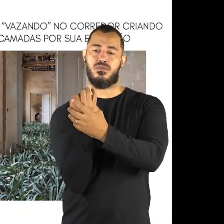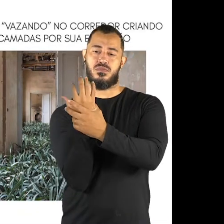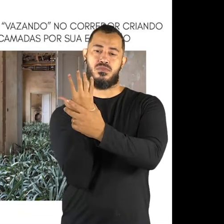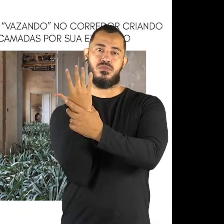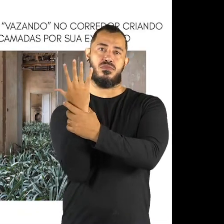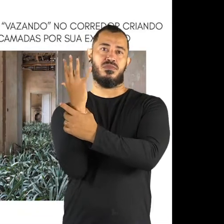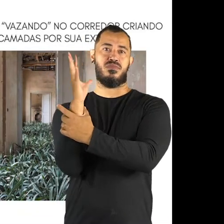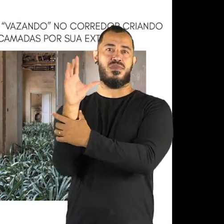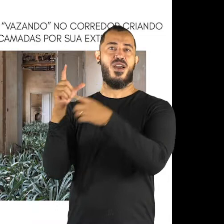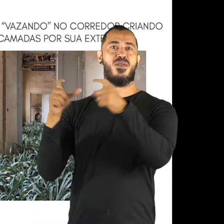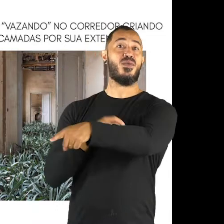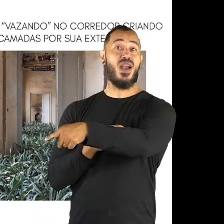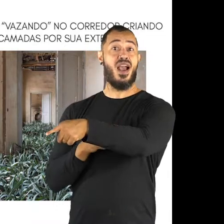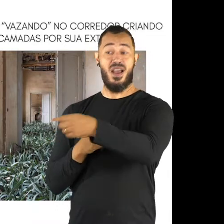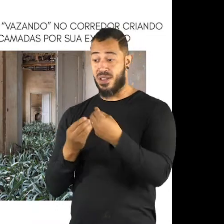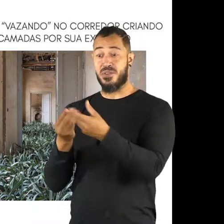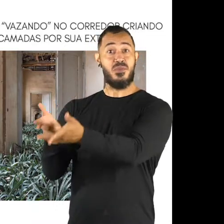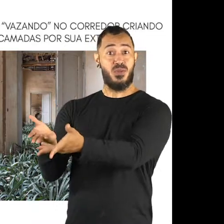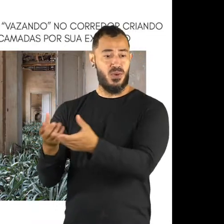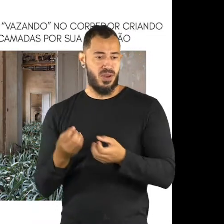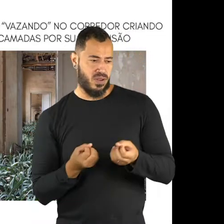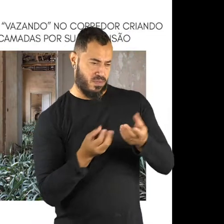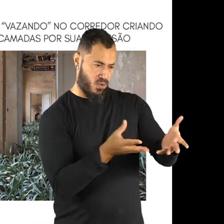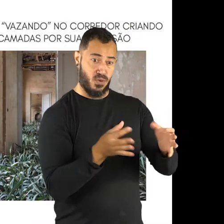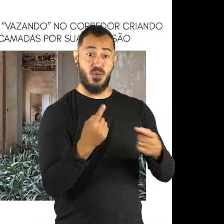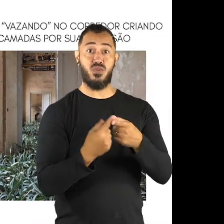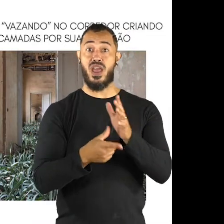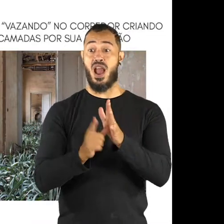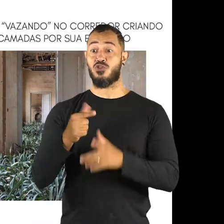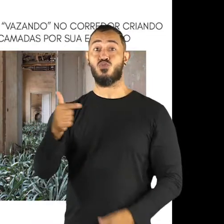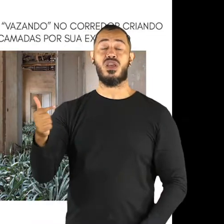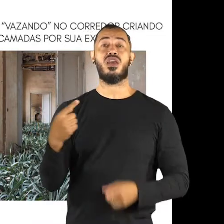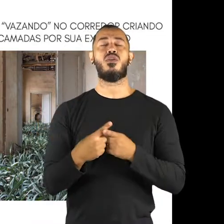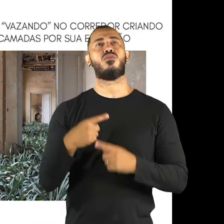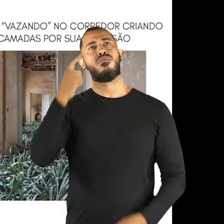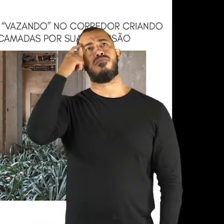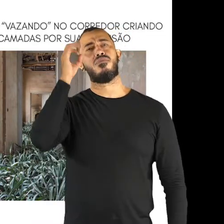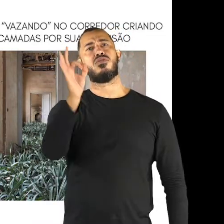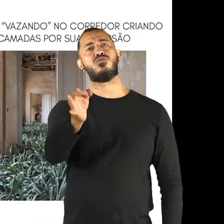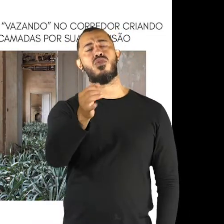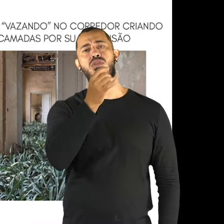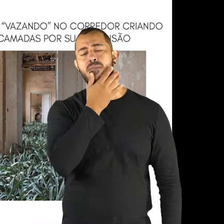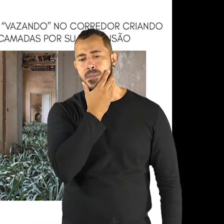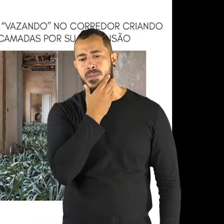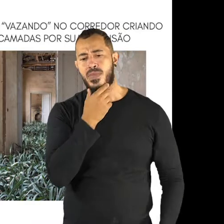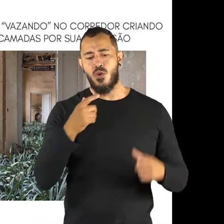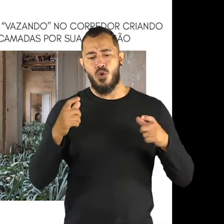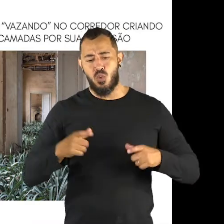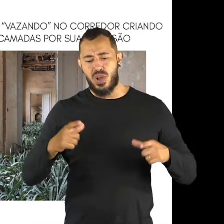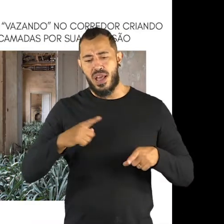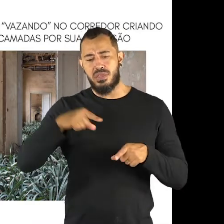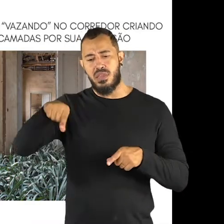não existiam na locação, mas a Gabi trouxe essa ideia porque ela pensou que um local que está abandonado, mas também tem vida,